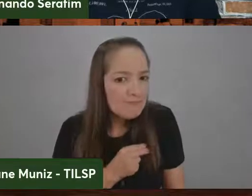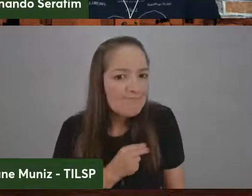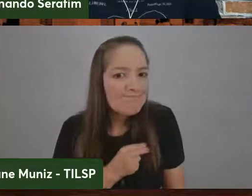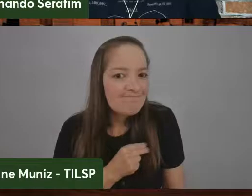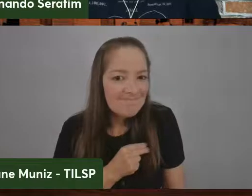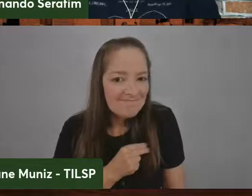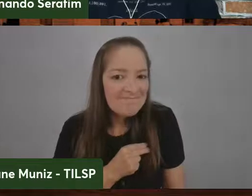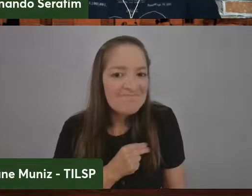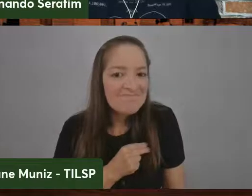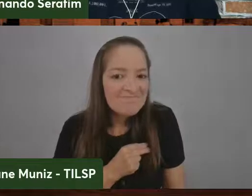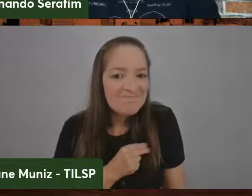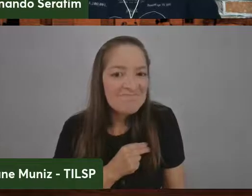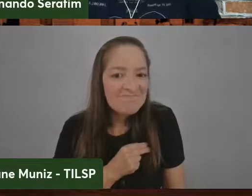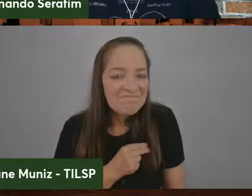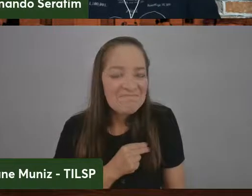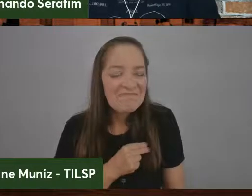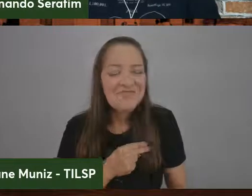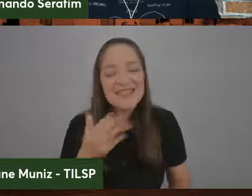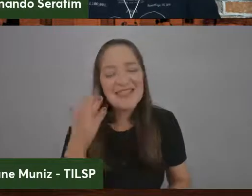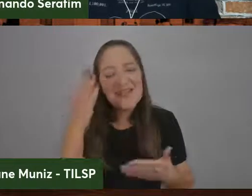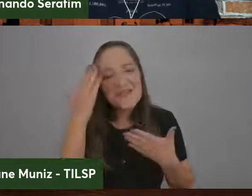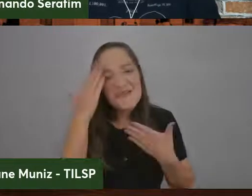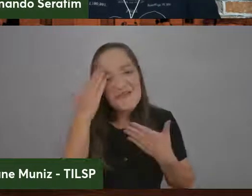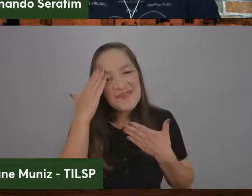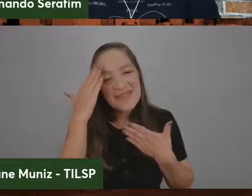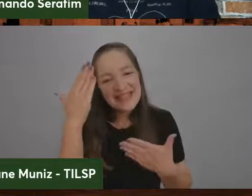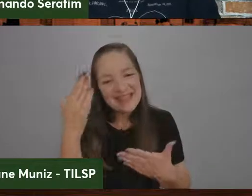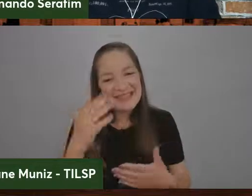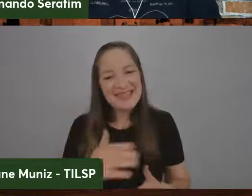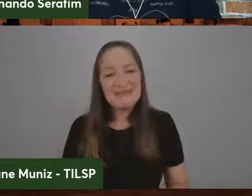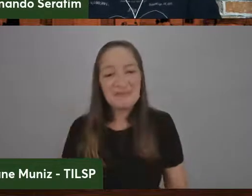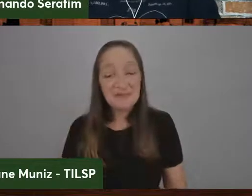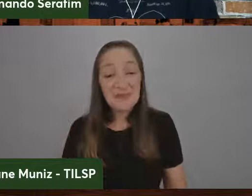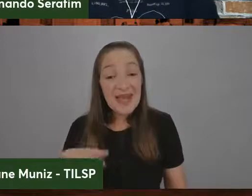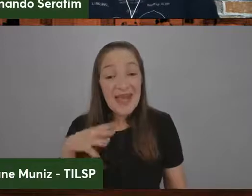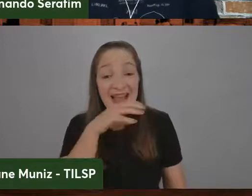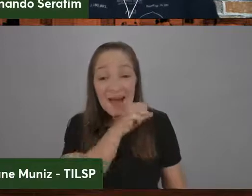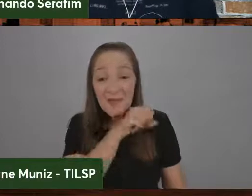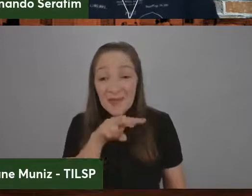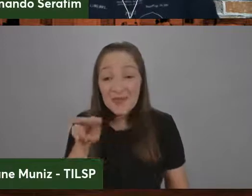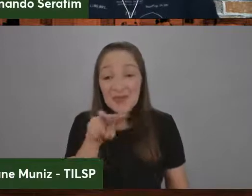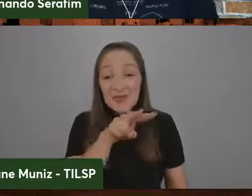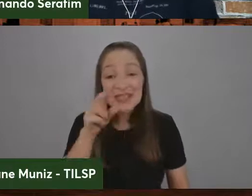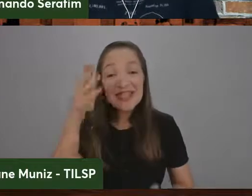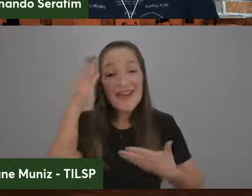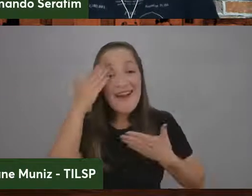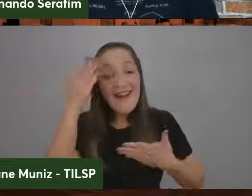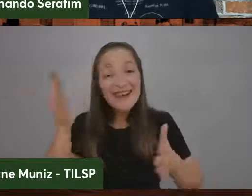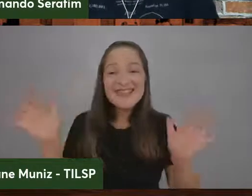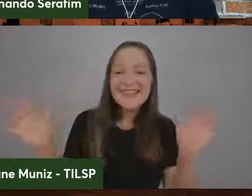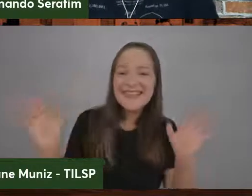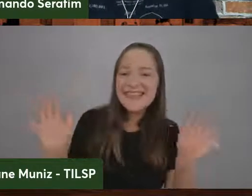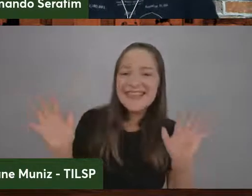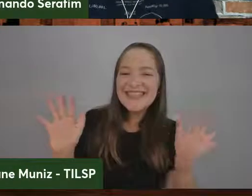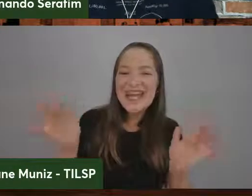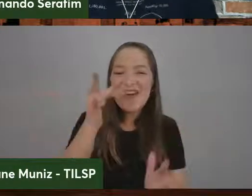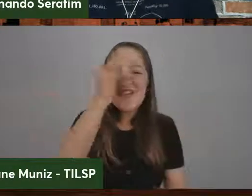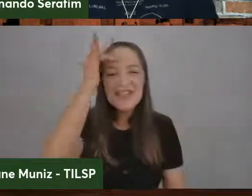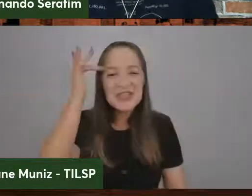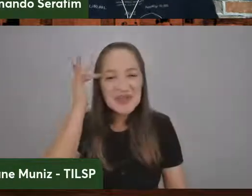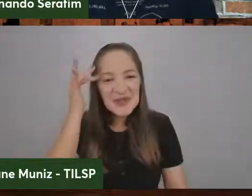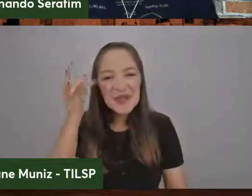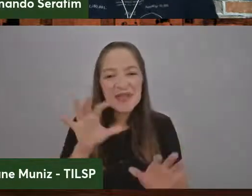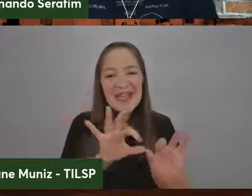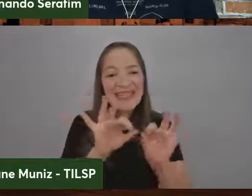Gratidão imensa. Eu vou passar rapidamente para vocês fazerem seus agradecimentos finais, deixarem um tchau para quem está nos assistindo. E para quem